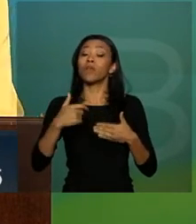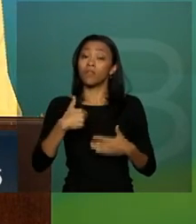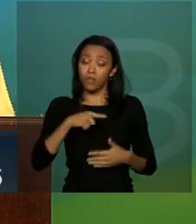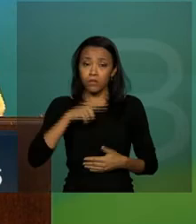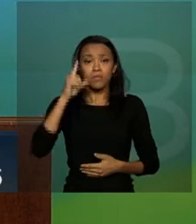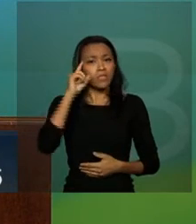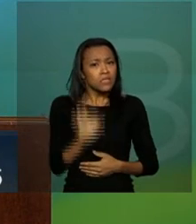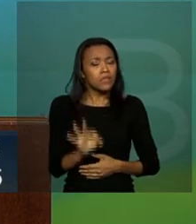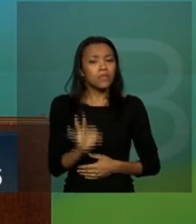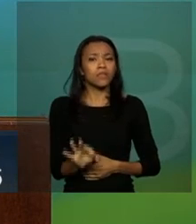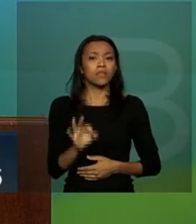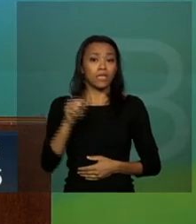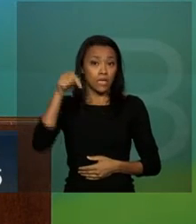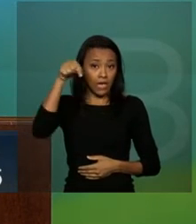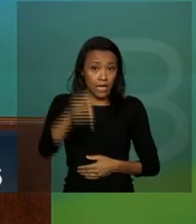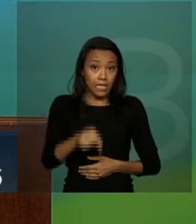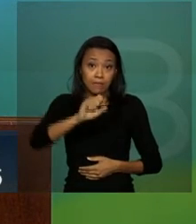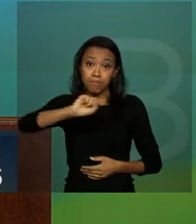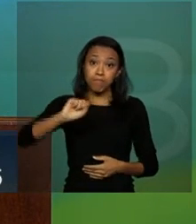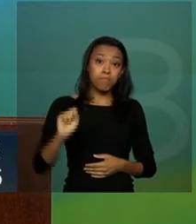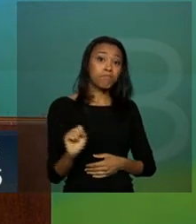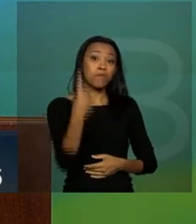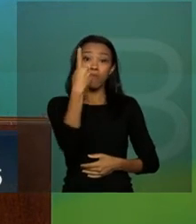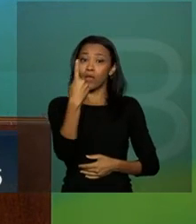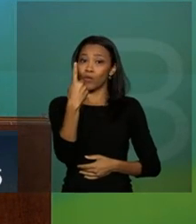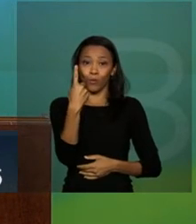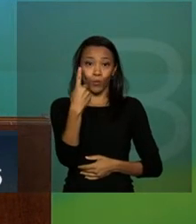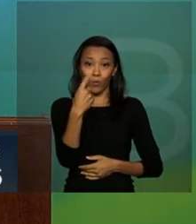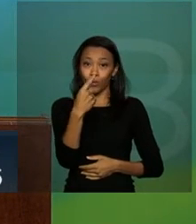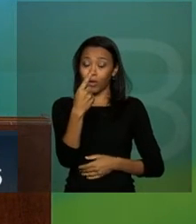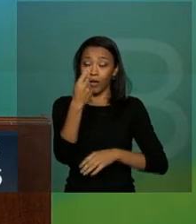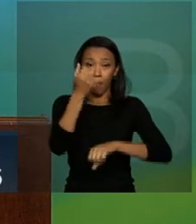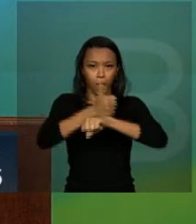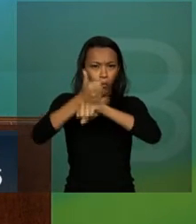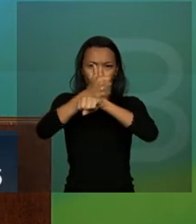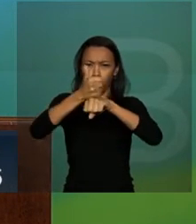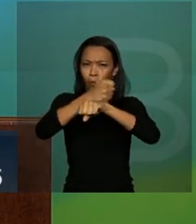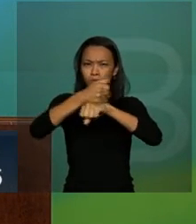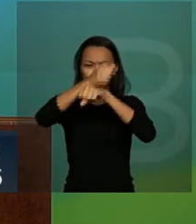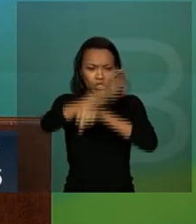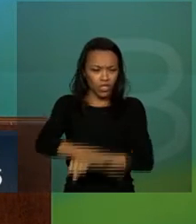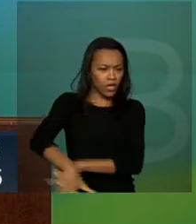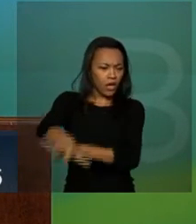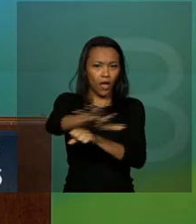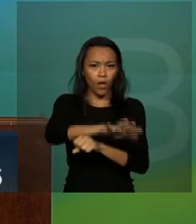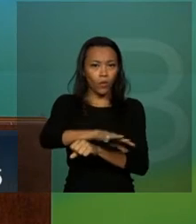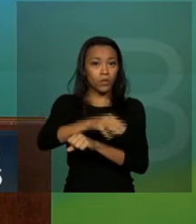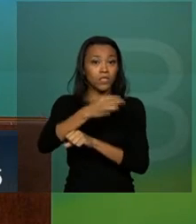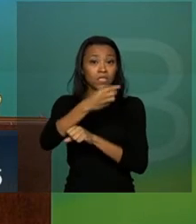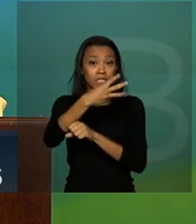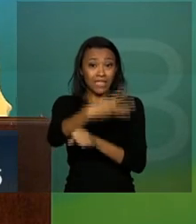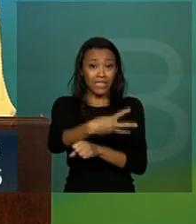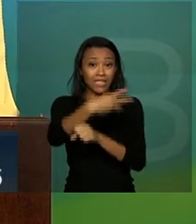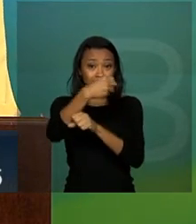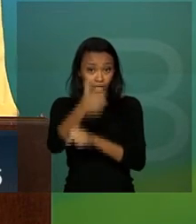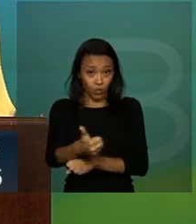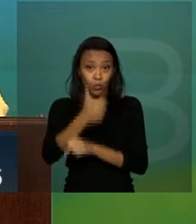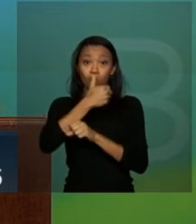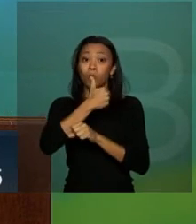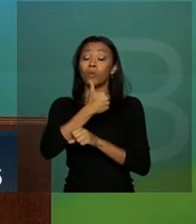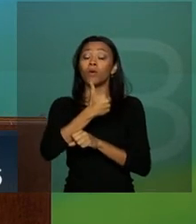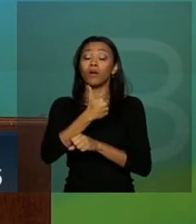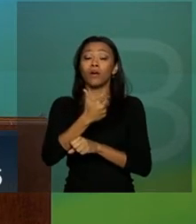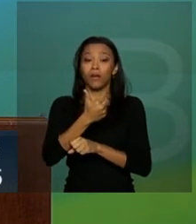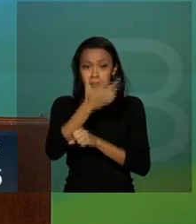primeiro lugar geral de 31 medalhas e aliado de 31 medalhistas e 27